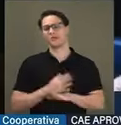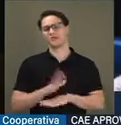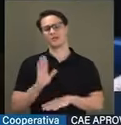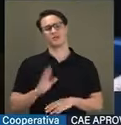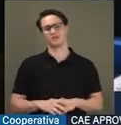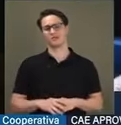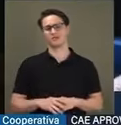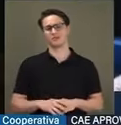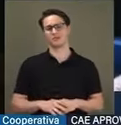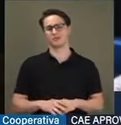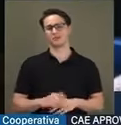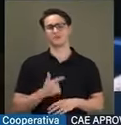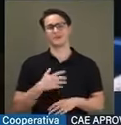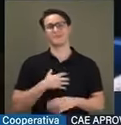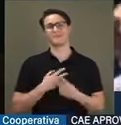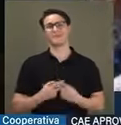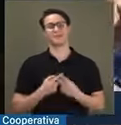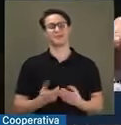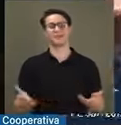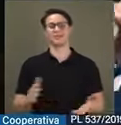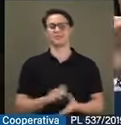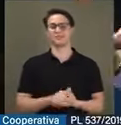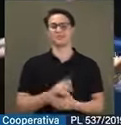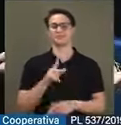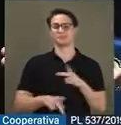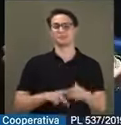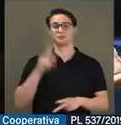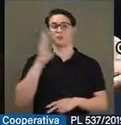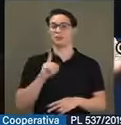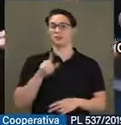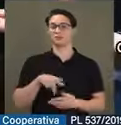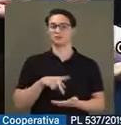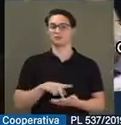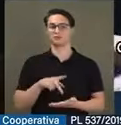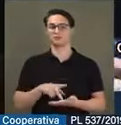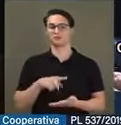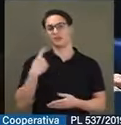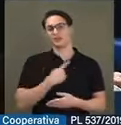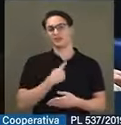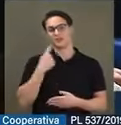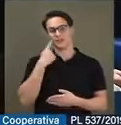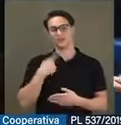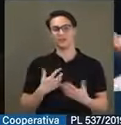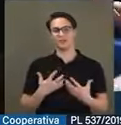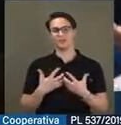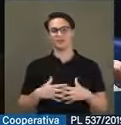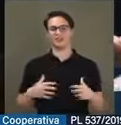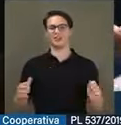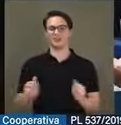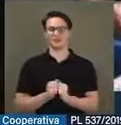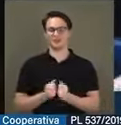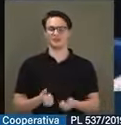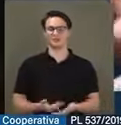Não tem mais clima. A população brasileira, e essa é a verdade que a gente tem que entregar com amor, a